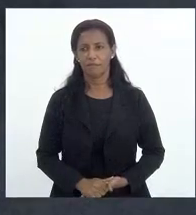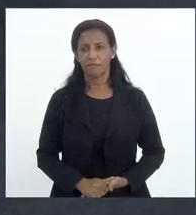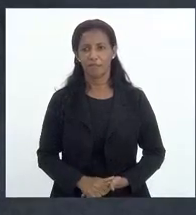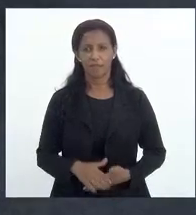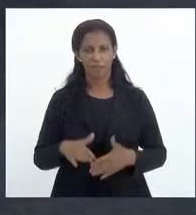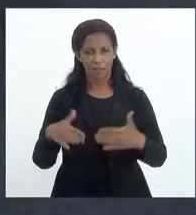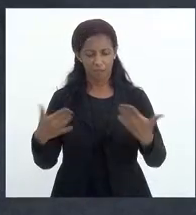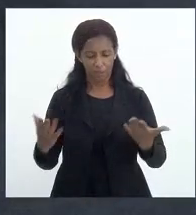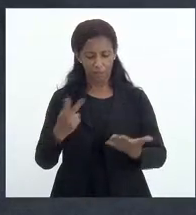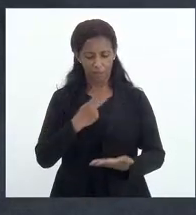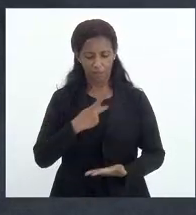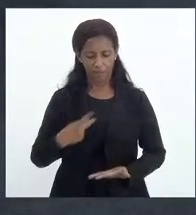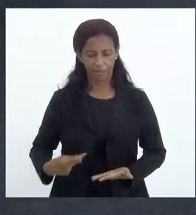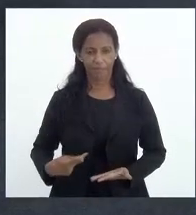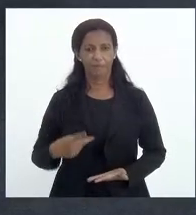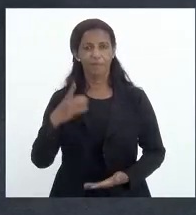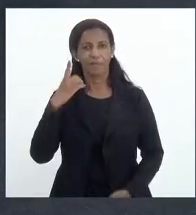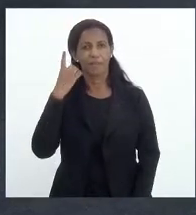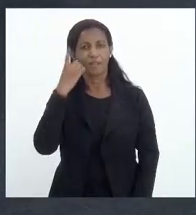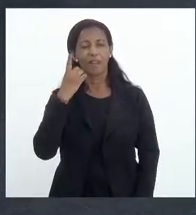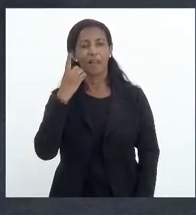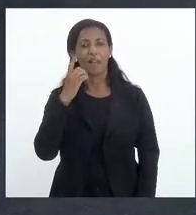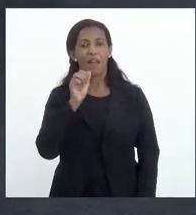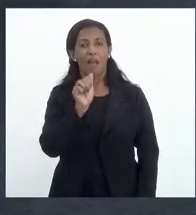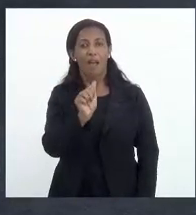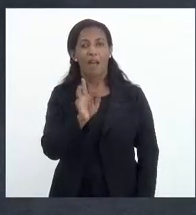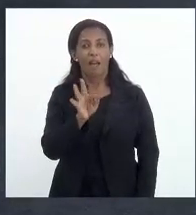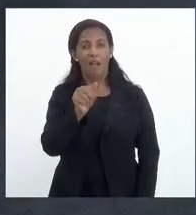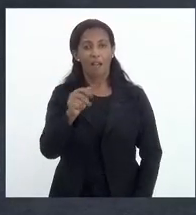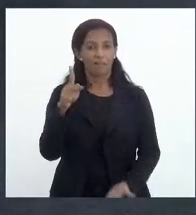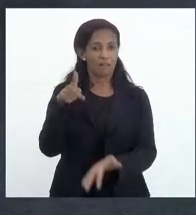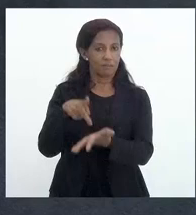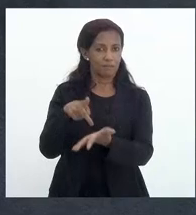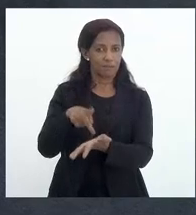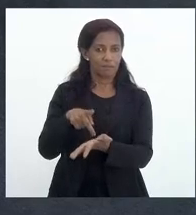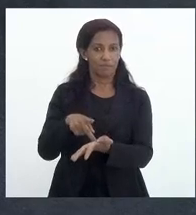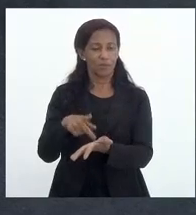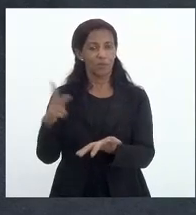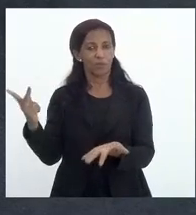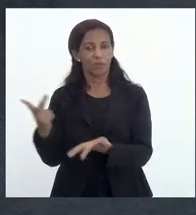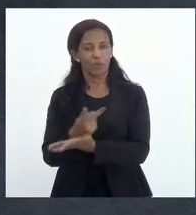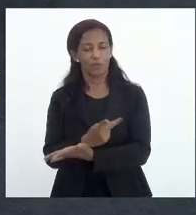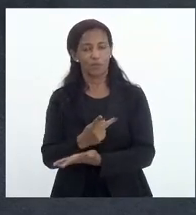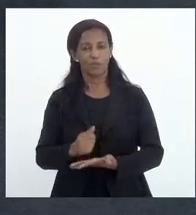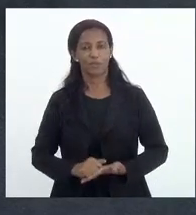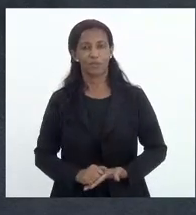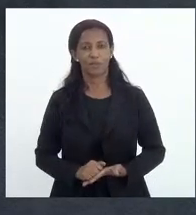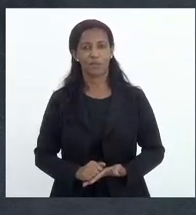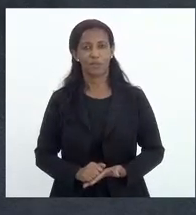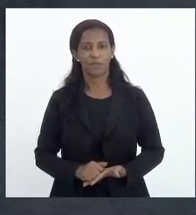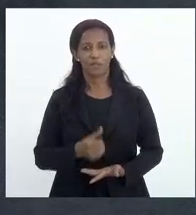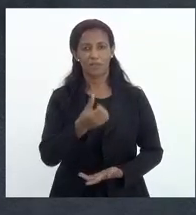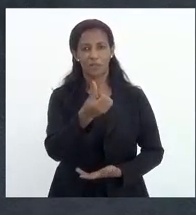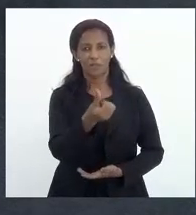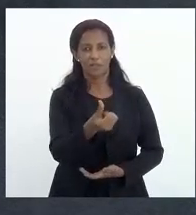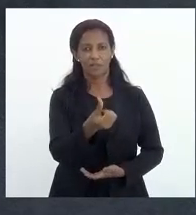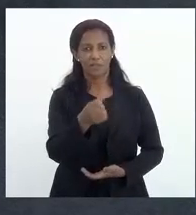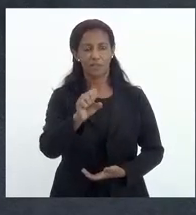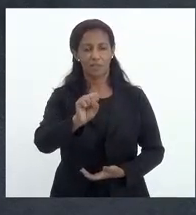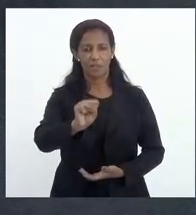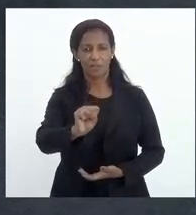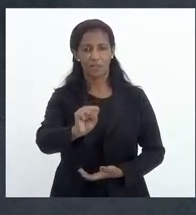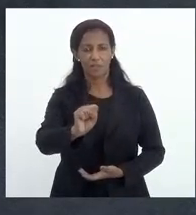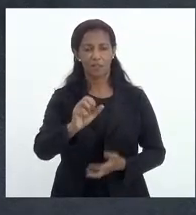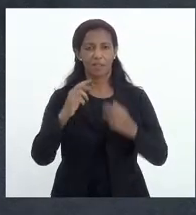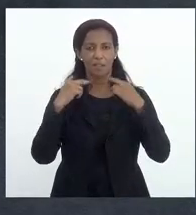Senhora presidente, a ata reflete com exatidão o ocorrido na